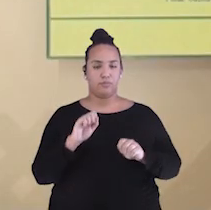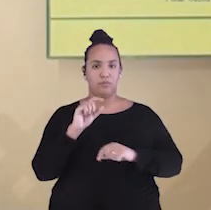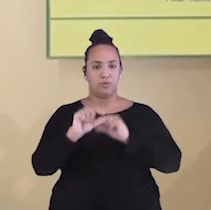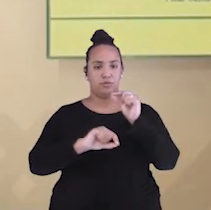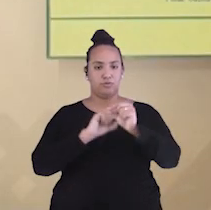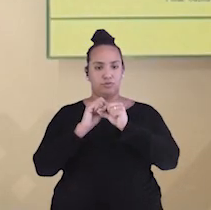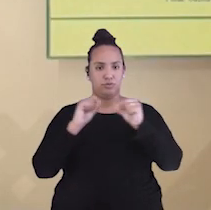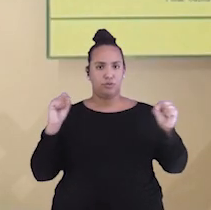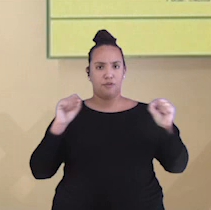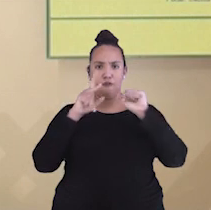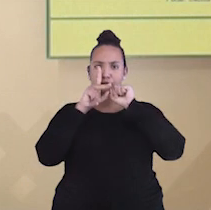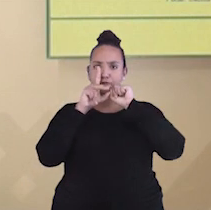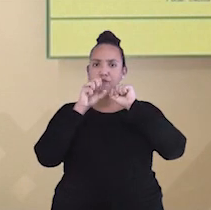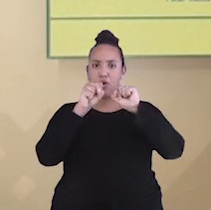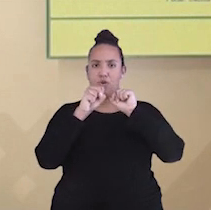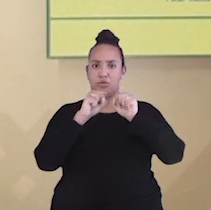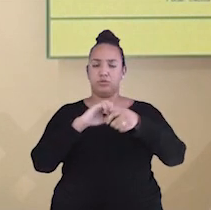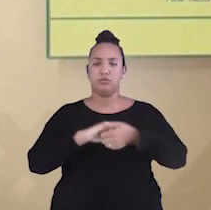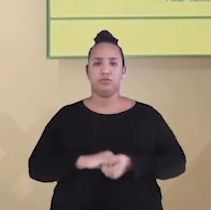nó bem firme, tá?